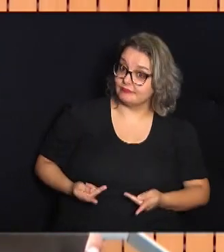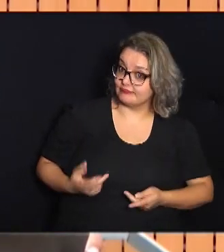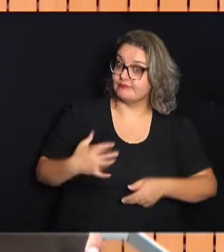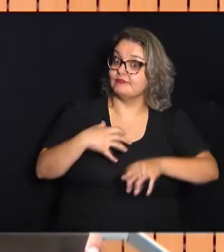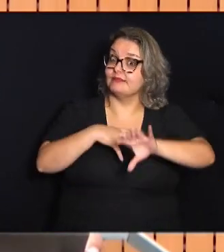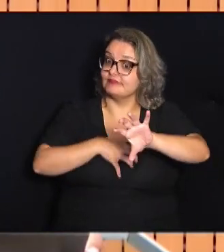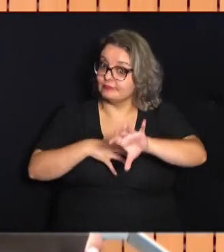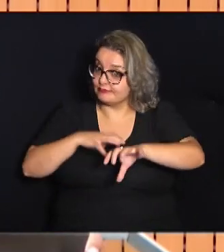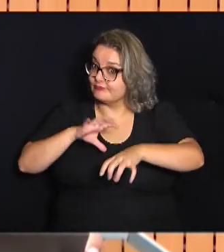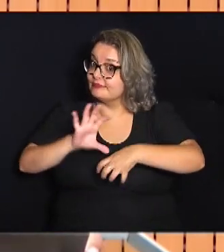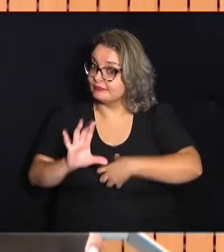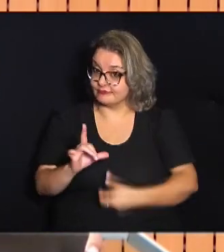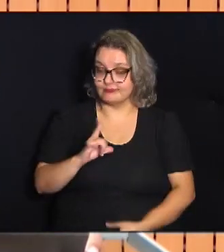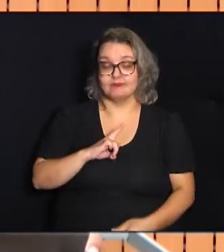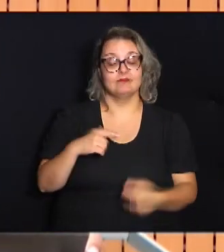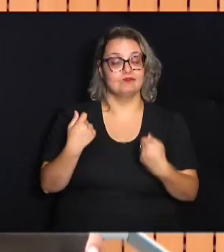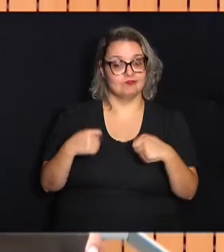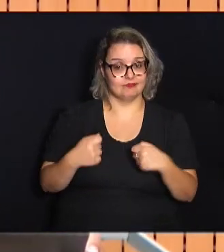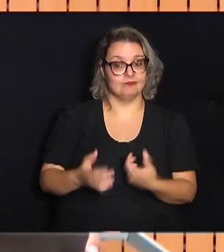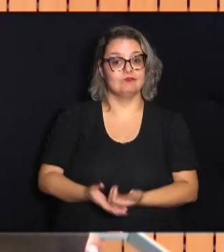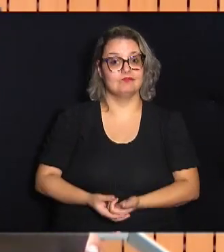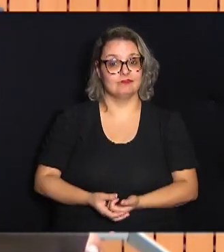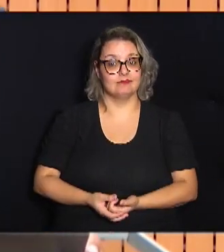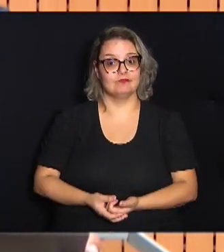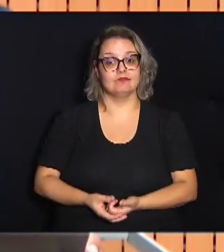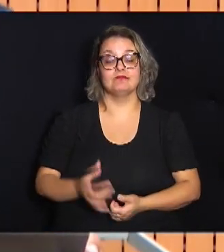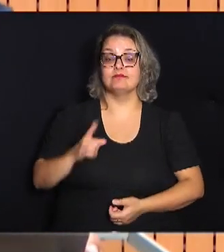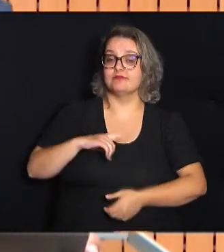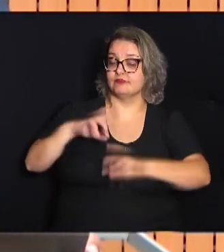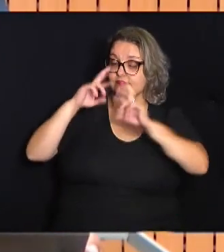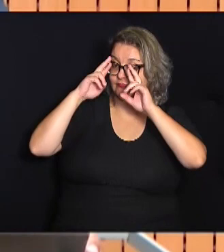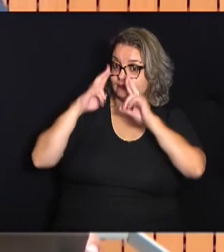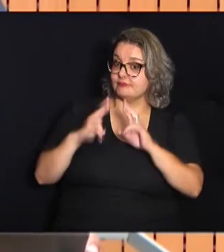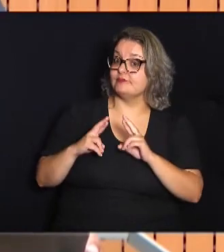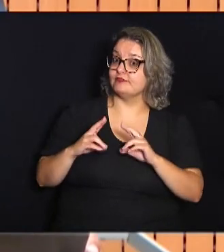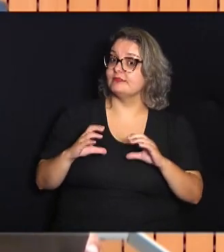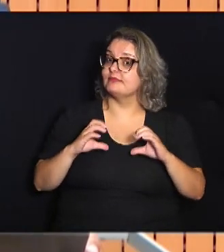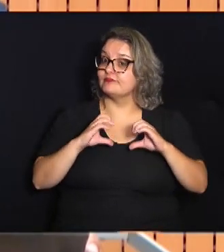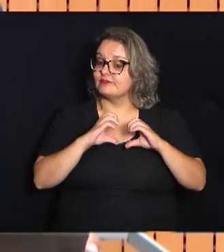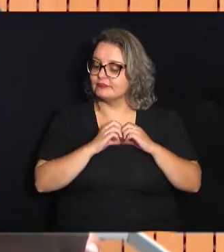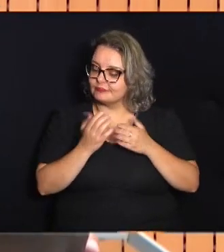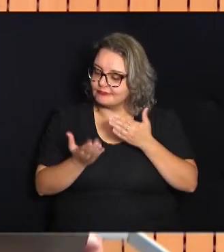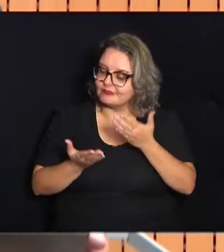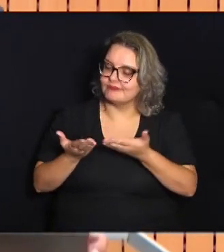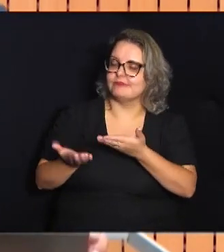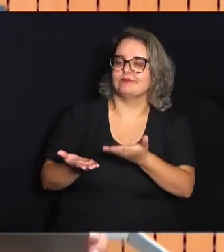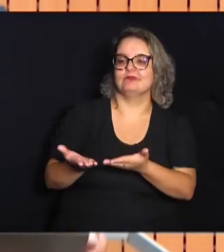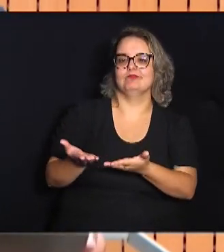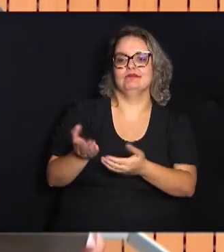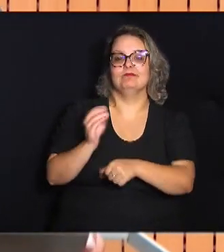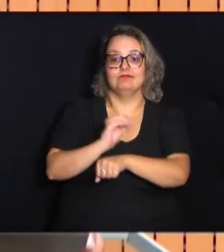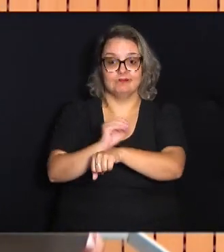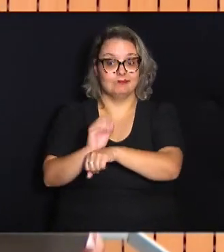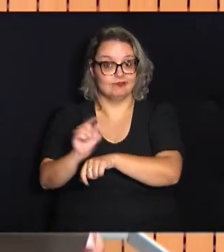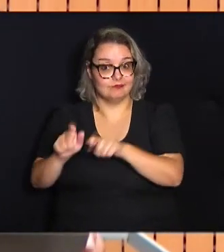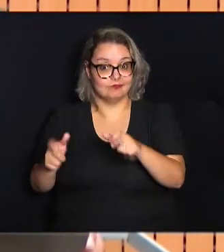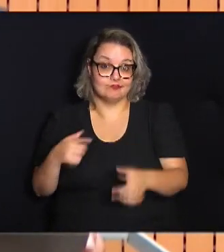empatia, tem que ter respeito e gostar de cuidar das pessoas. Dentista é